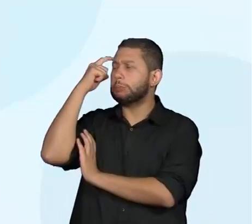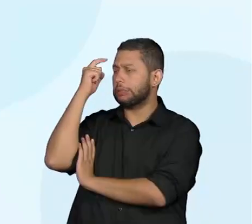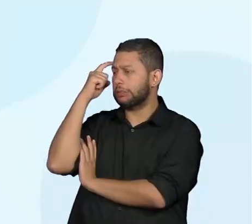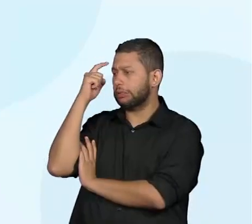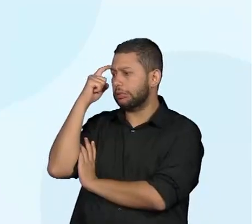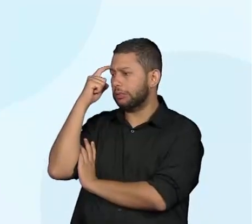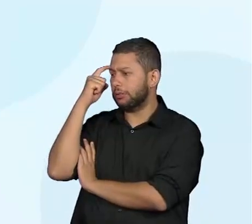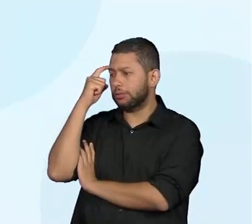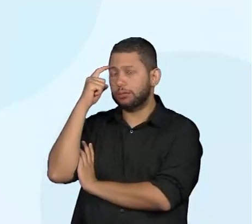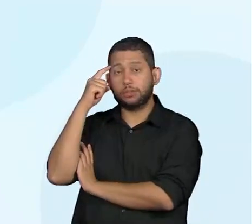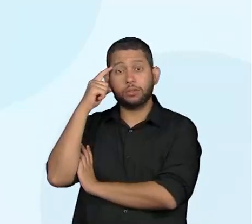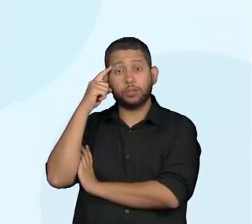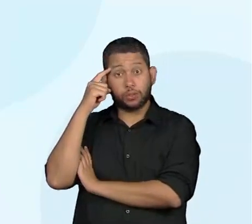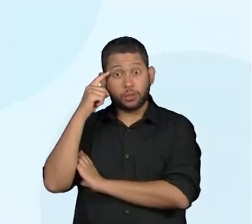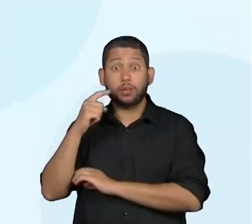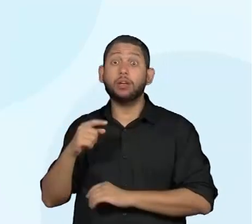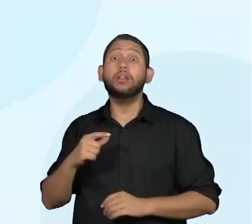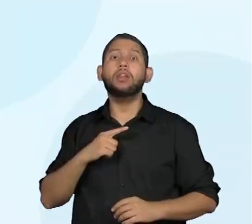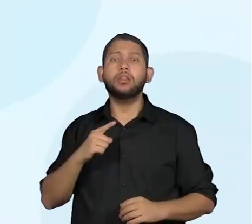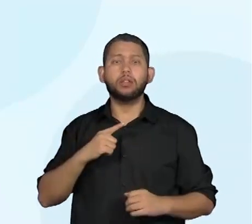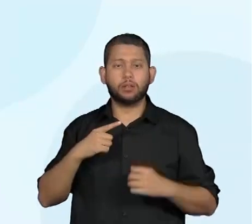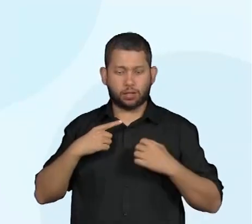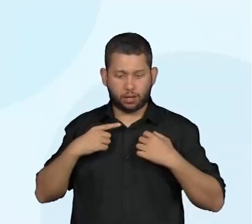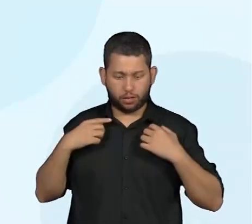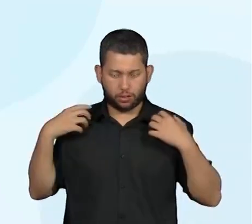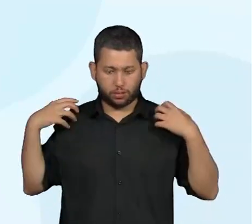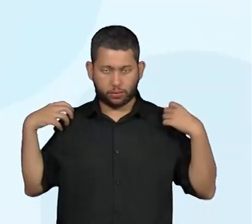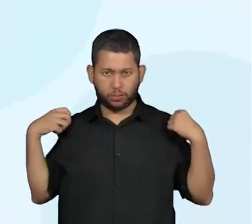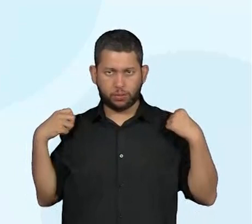Pode pôr jiu-jitsu. Jiu-jitsu?